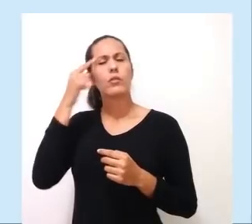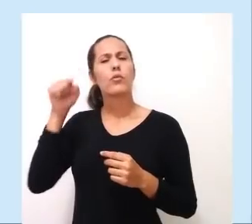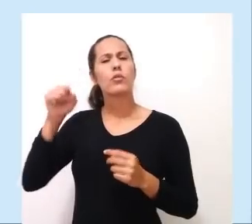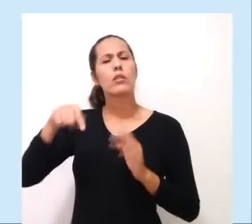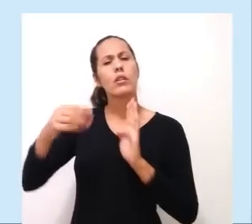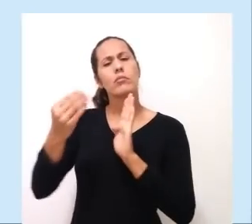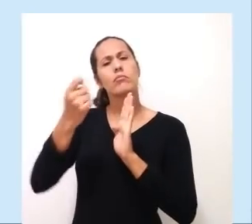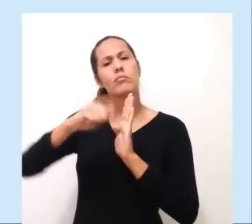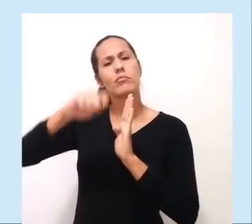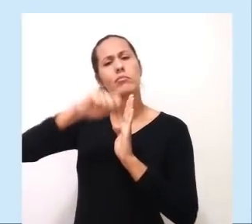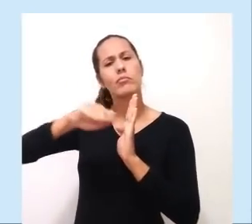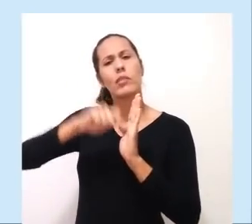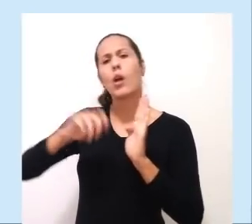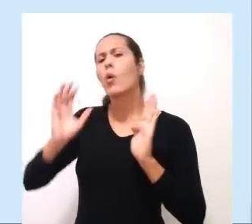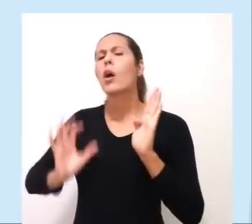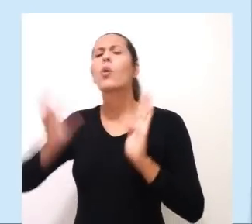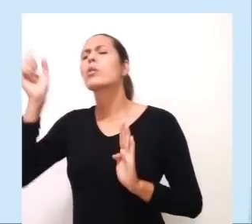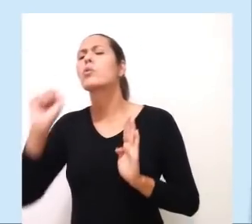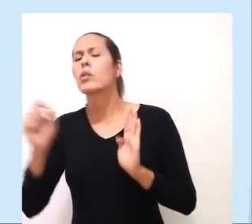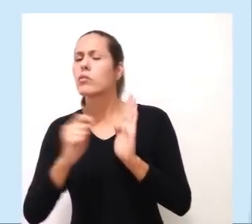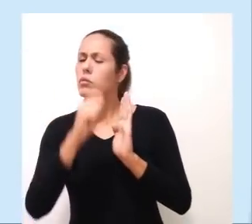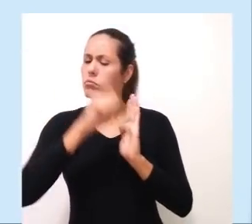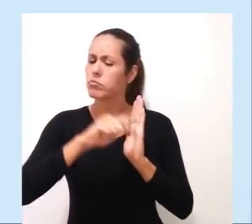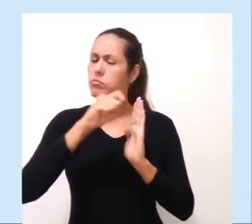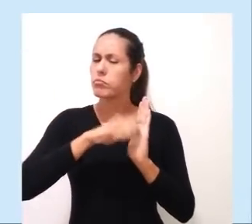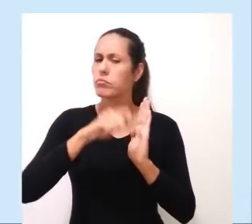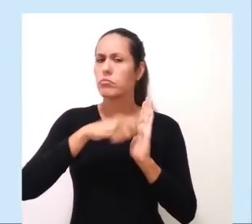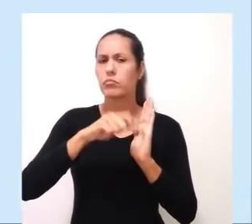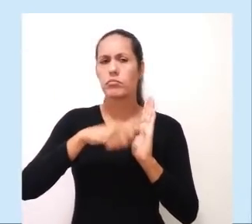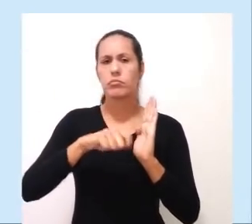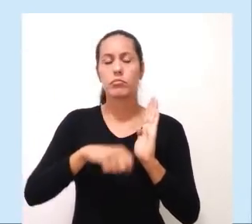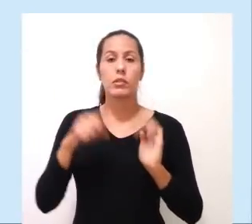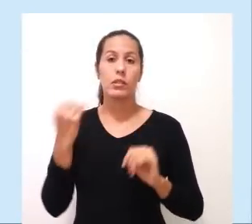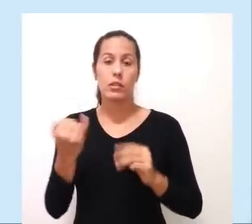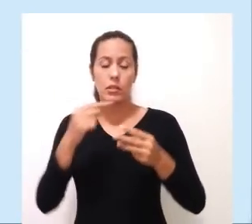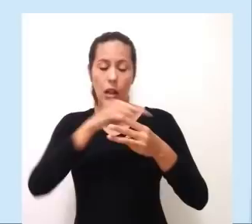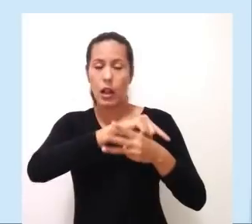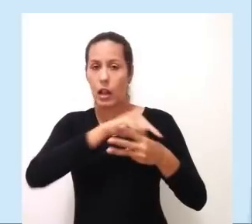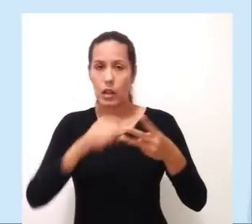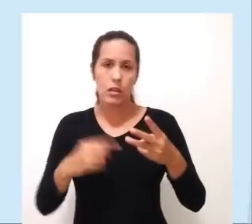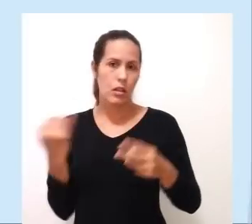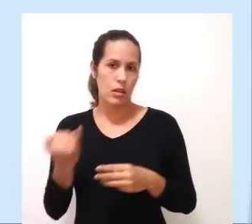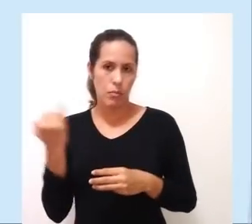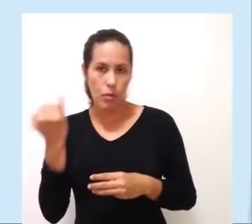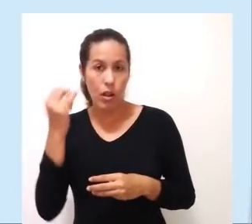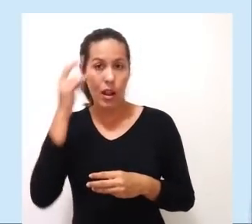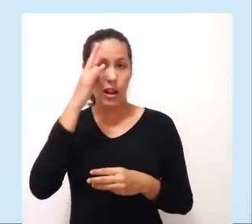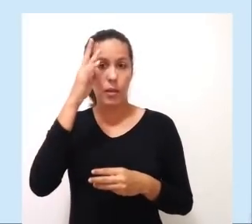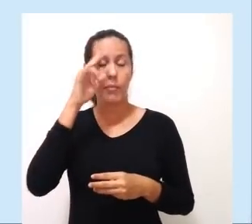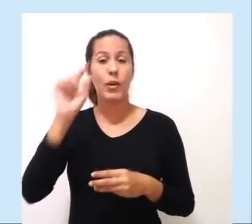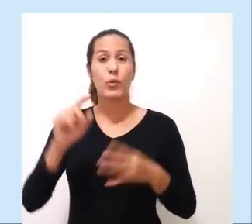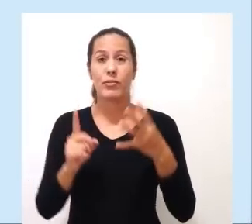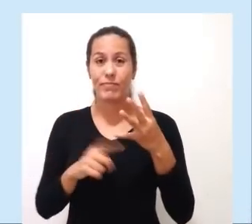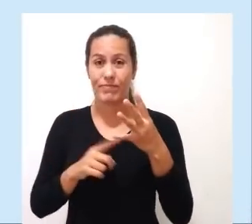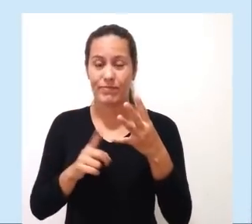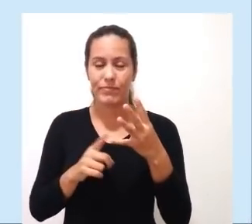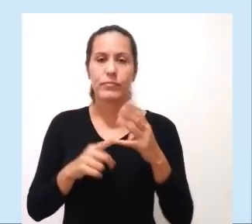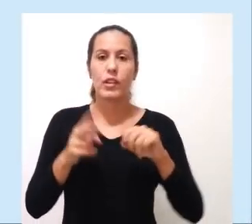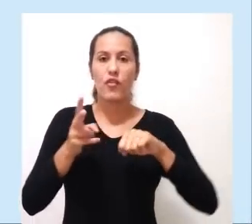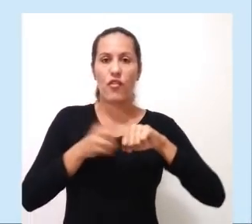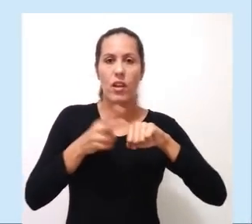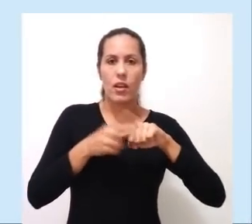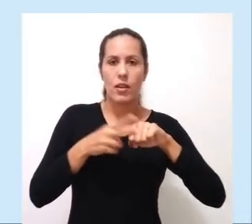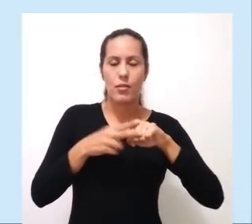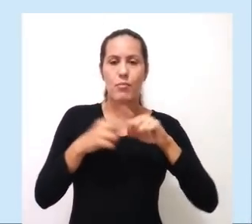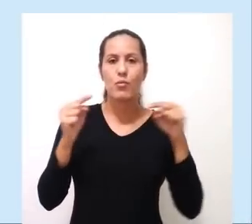Aí estão os pontos primordiais para se organizar uma notícia. E lembrar, é claro, do tempo verbal. E, em